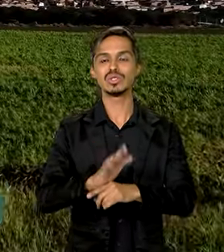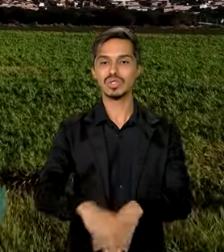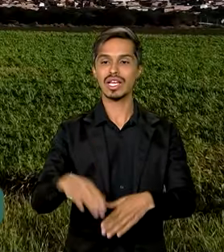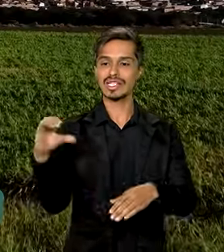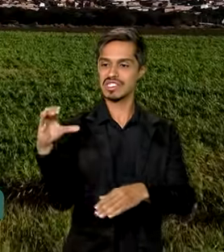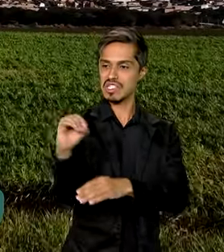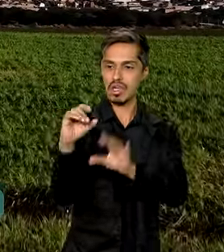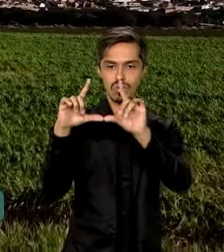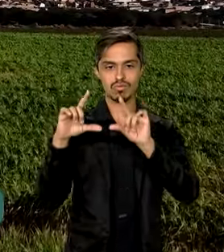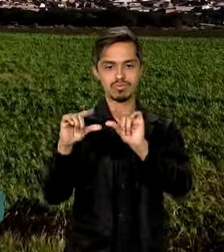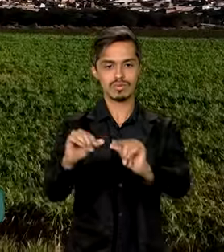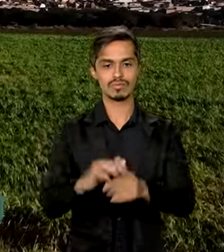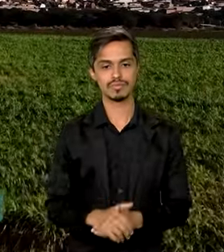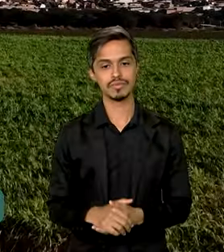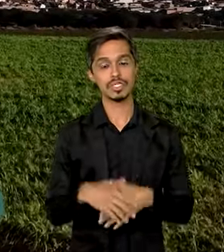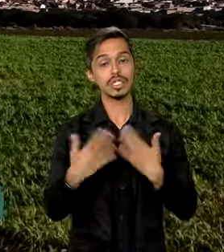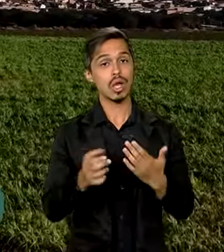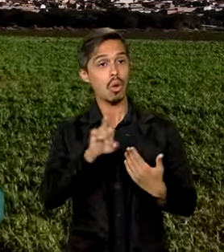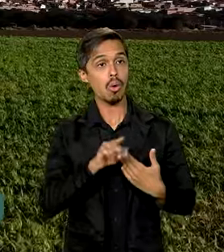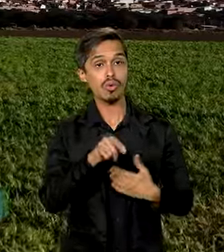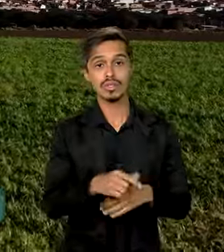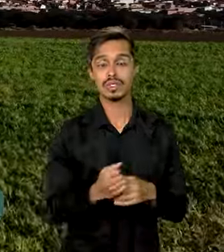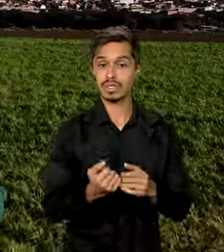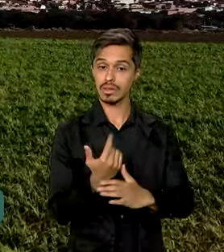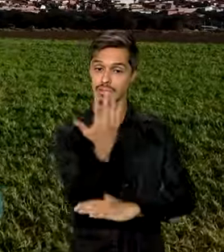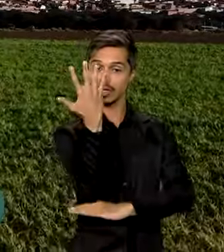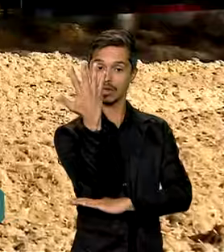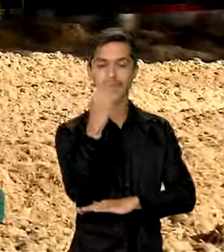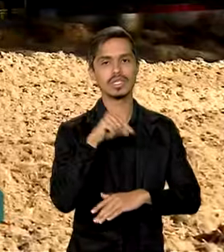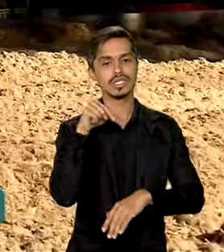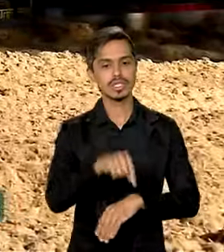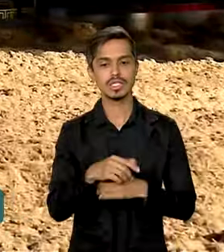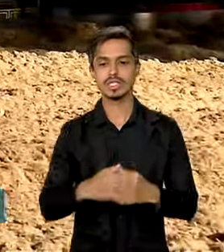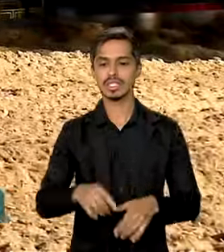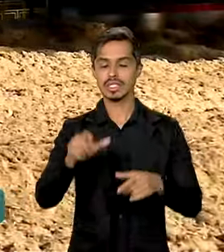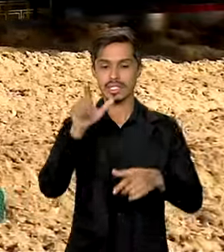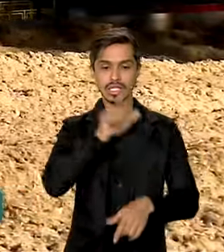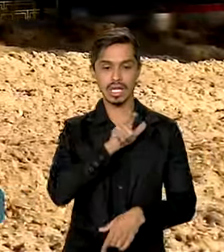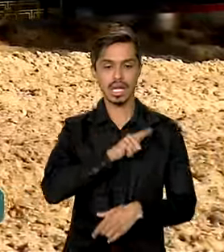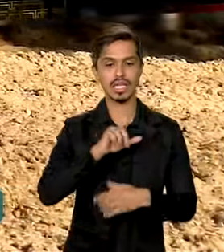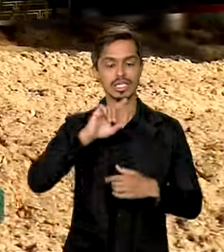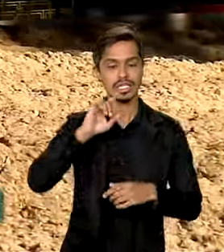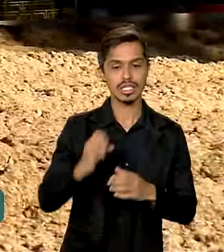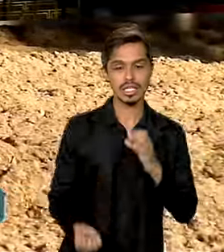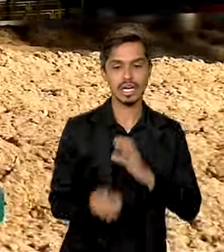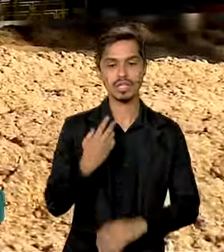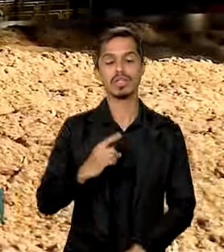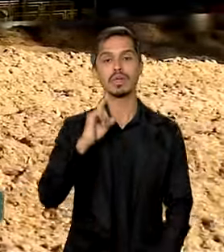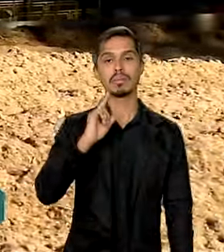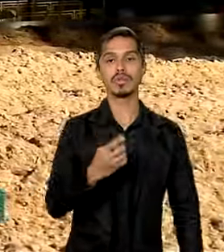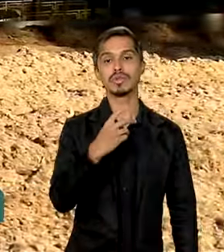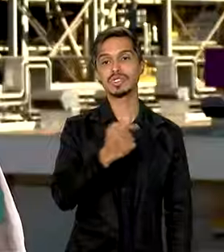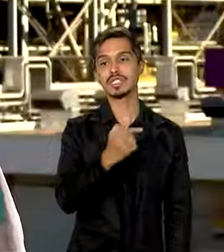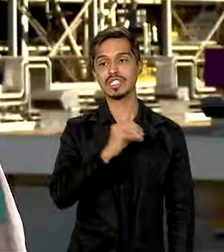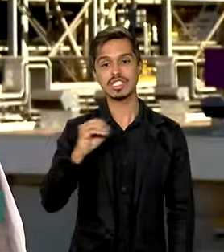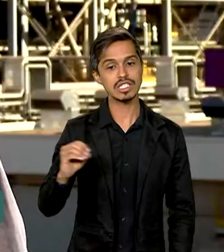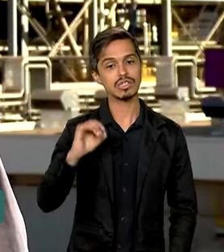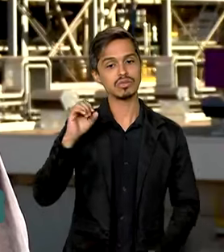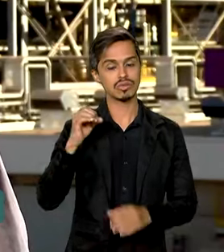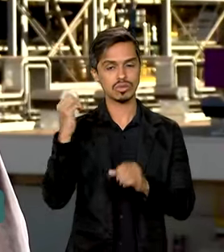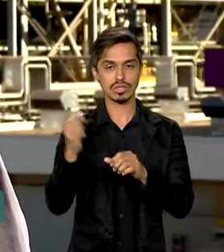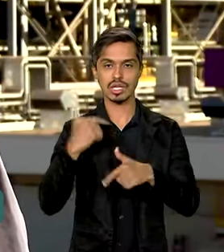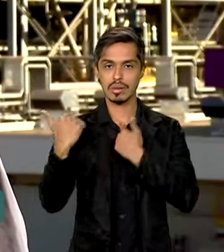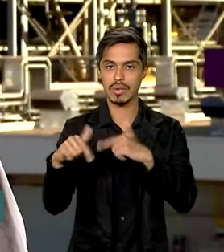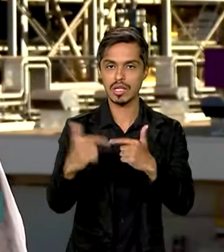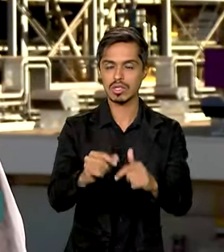planeta. Com a construção da planta que fica no bioparque, foram criados 1.700 empregos diretos. Magno é um